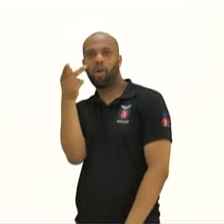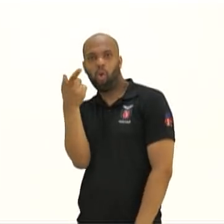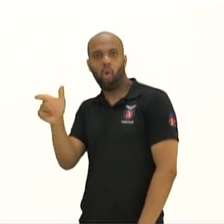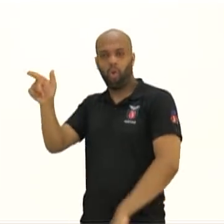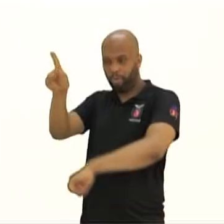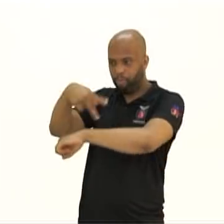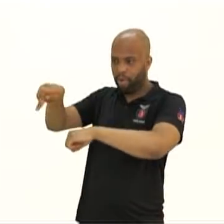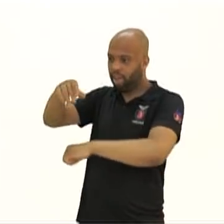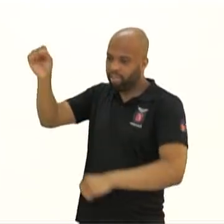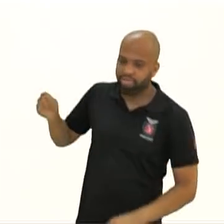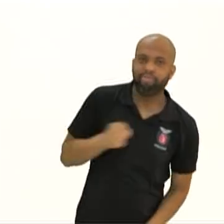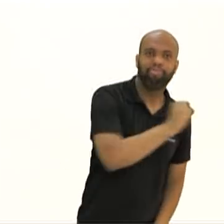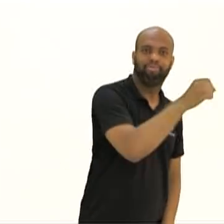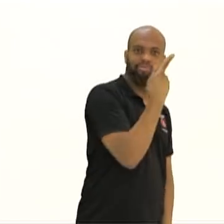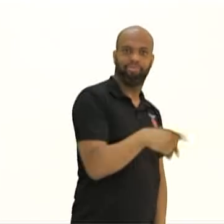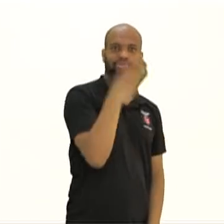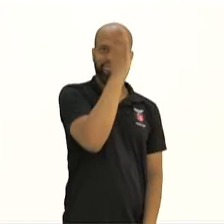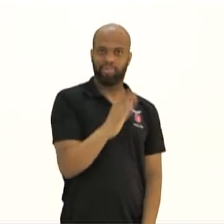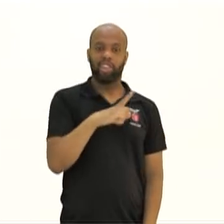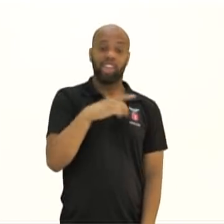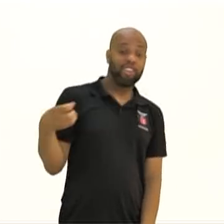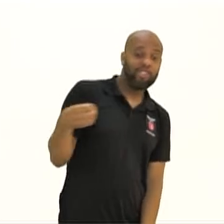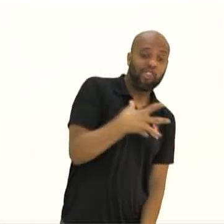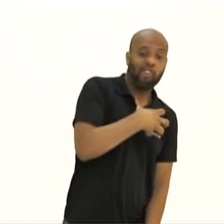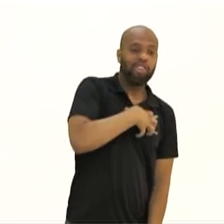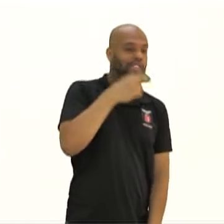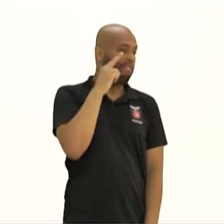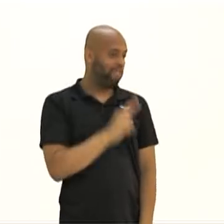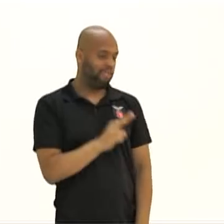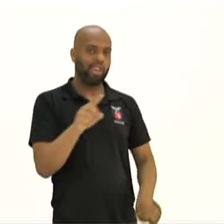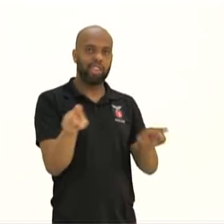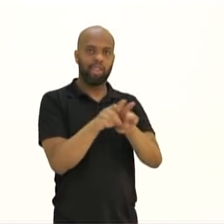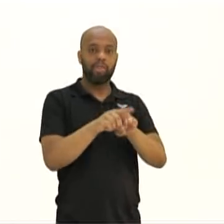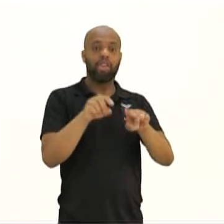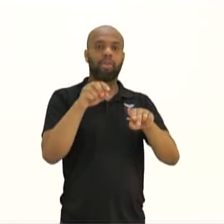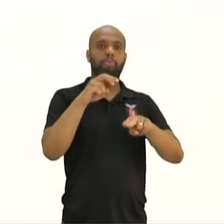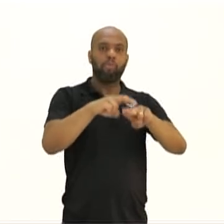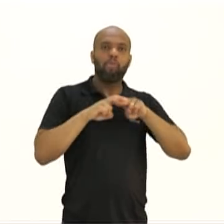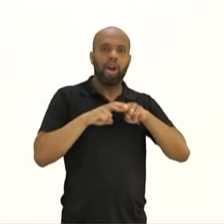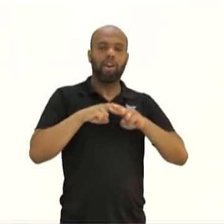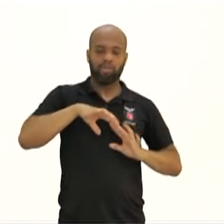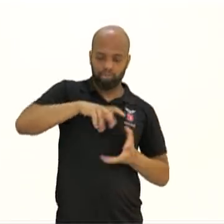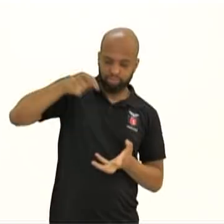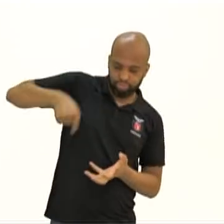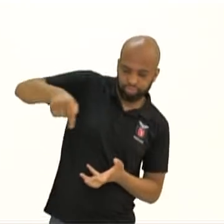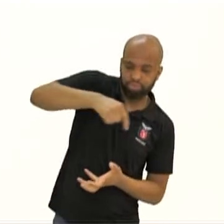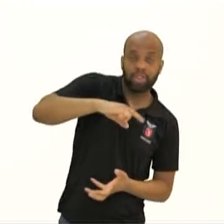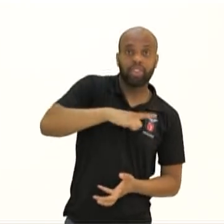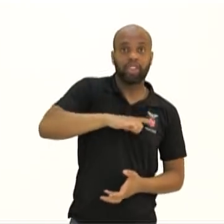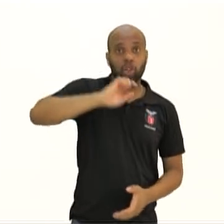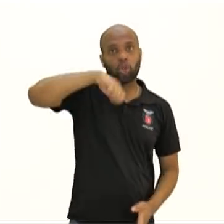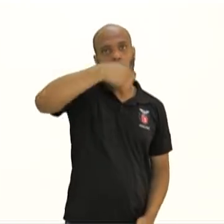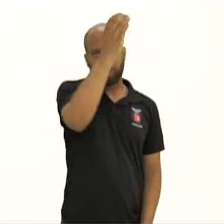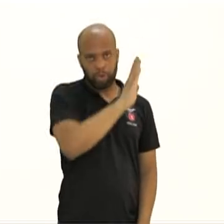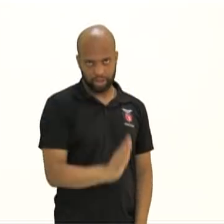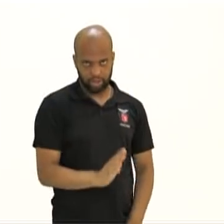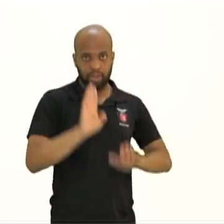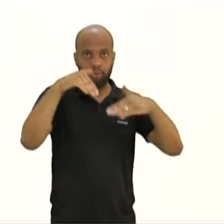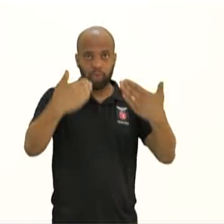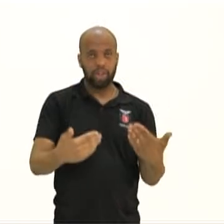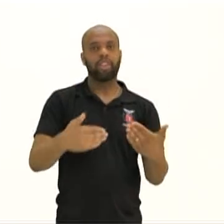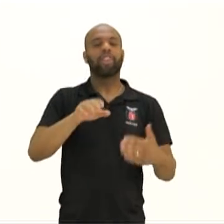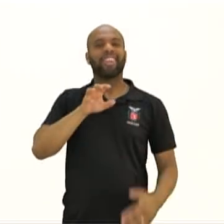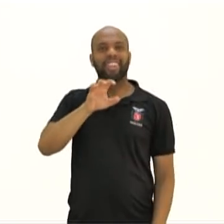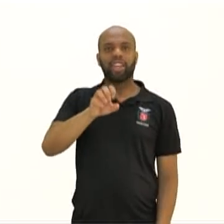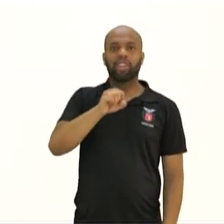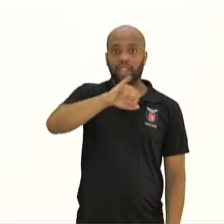ter novas feições e nova visualização pelo mercado internacional a respeito do Brasil. Lógico